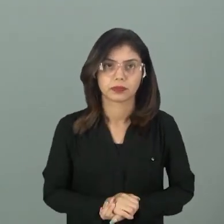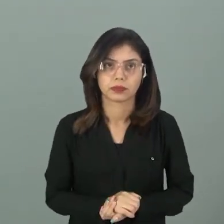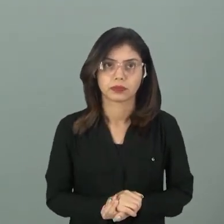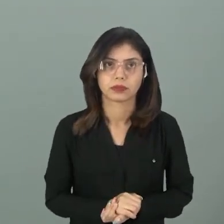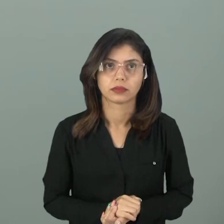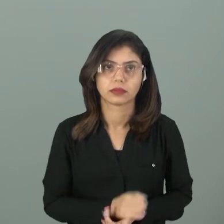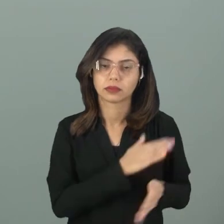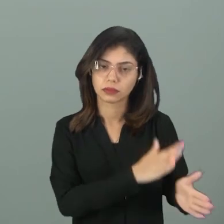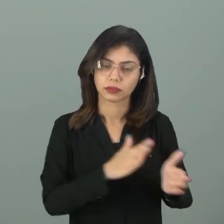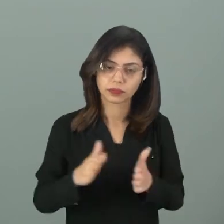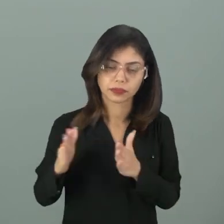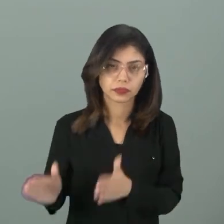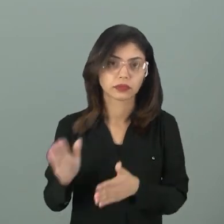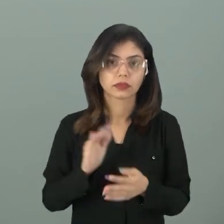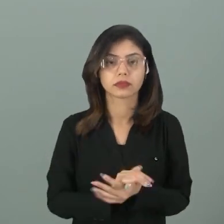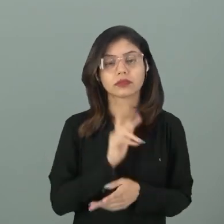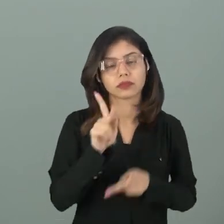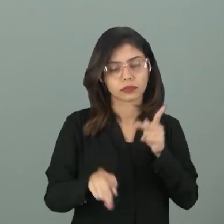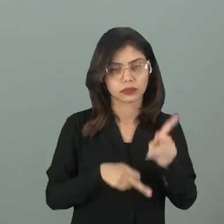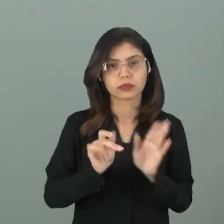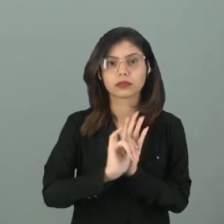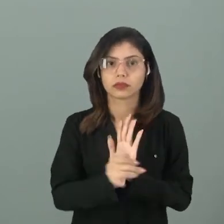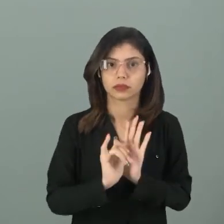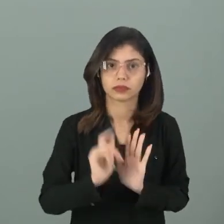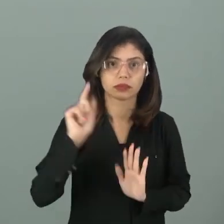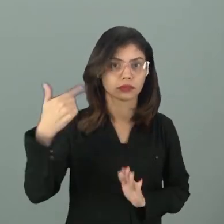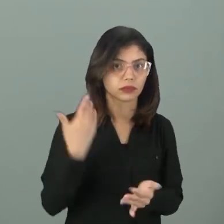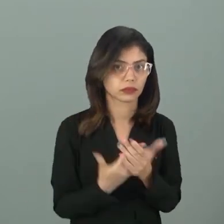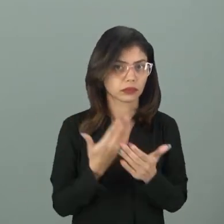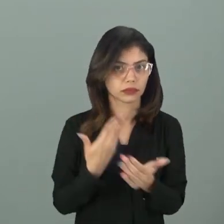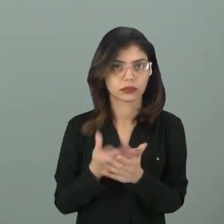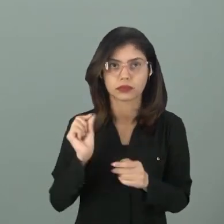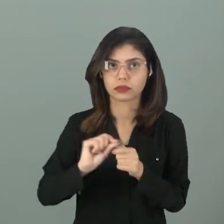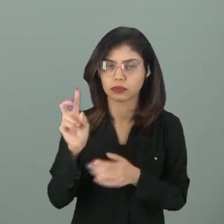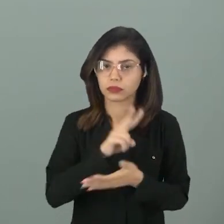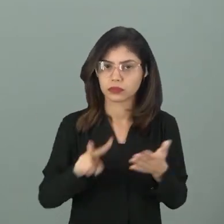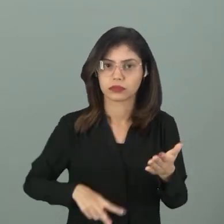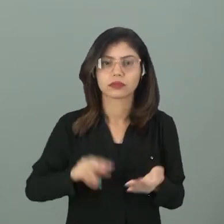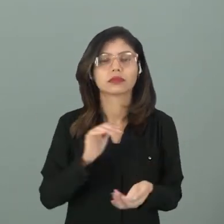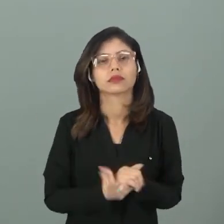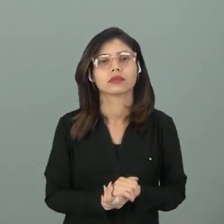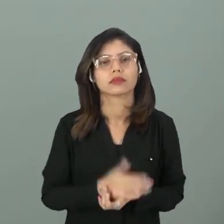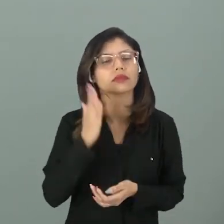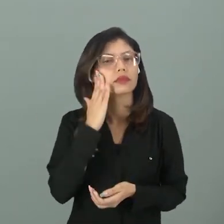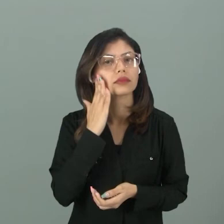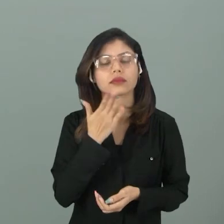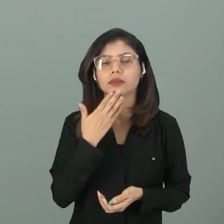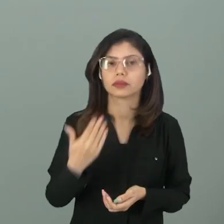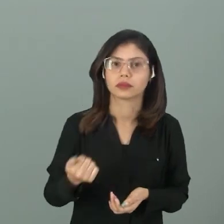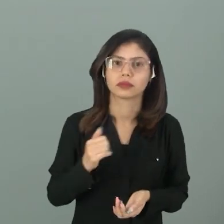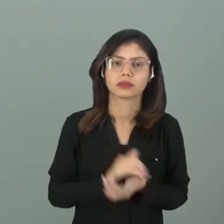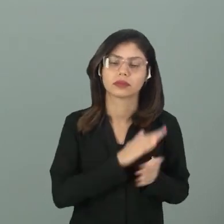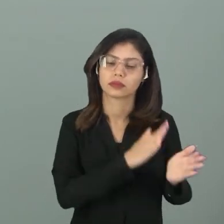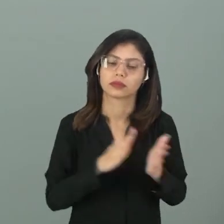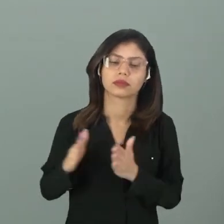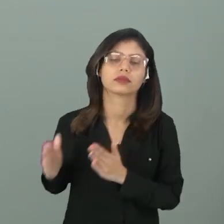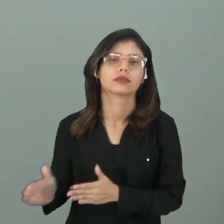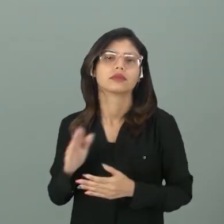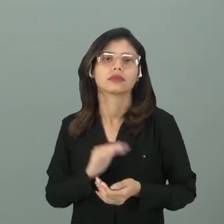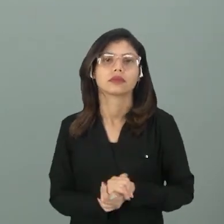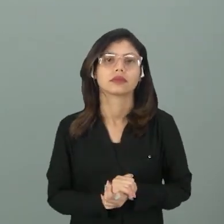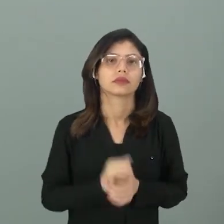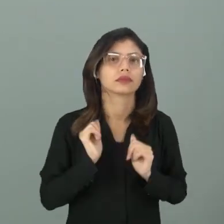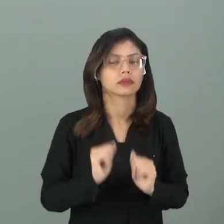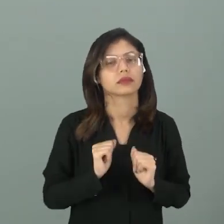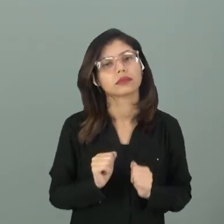Essas são as partes fundamentais do conto popular. Nas próximas aulas, a gente vai fazer a leitura de um conto e você vai entender um pouco mais sobre essas partes aí. E a